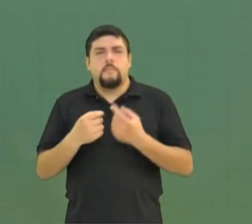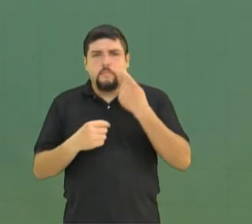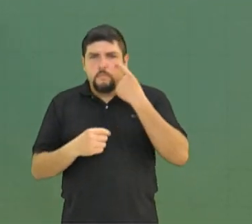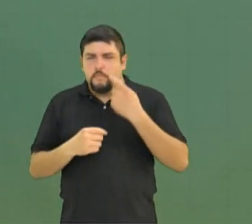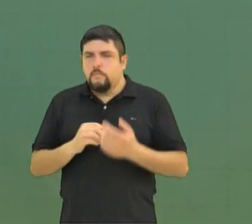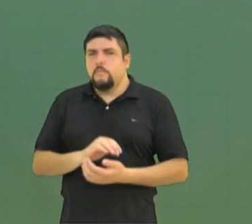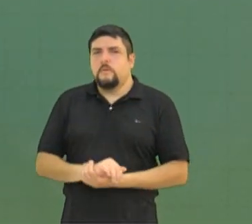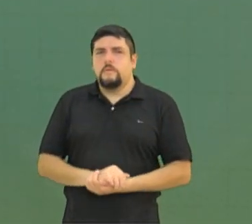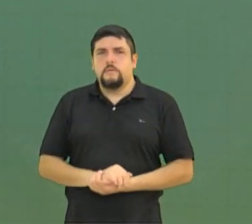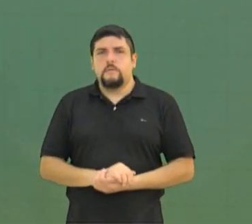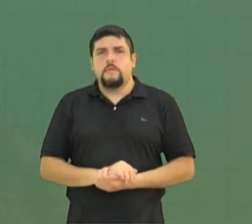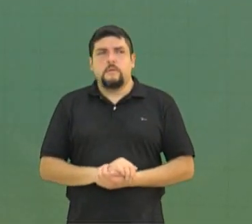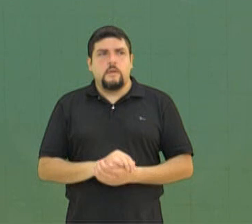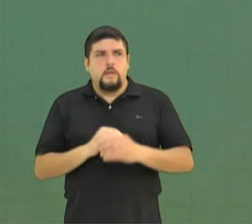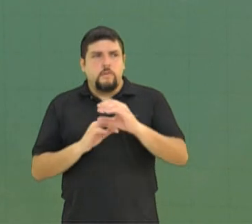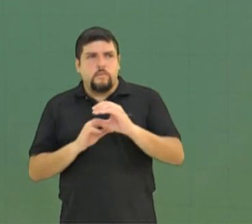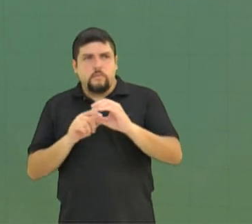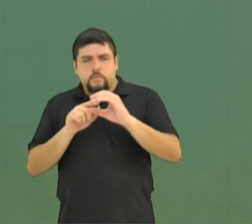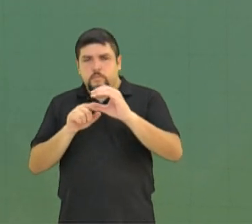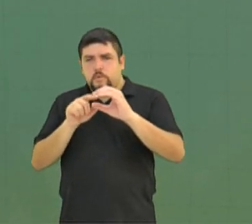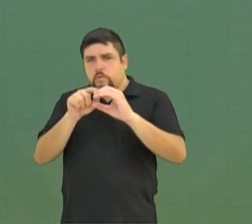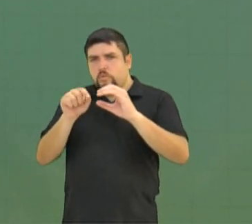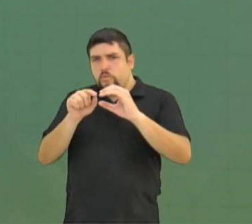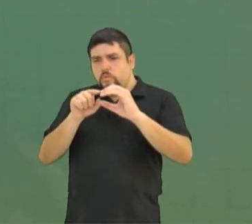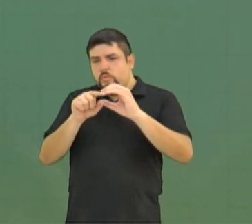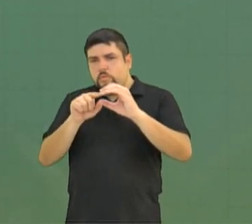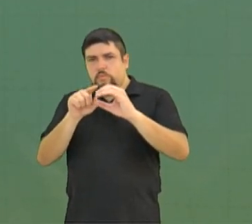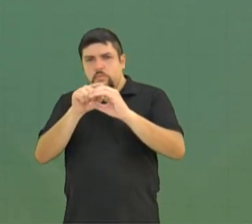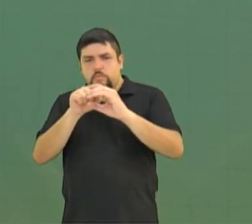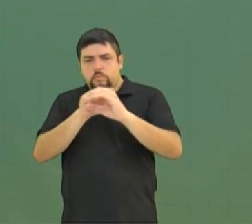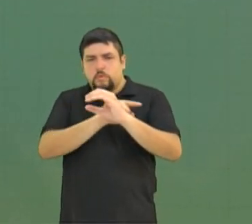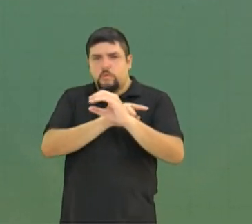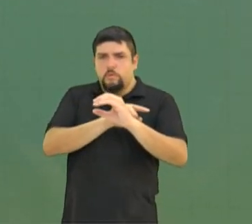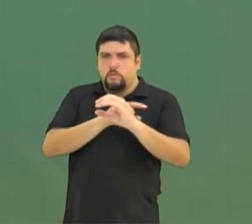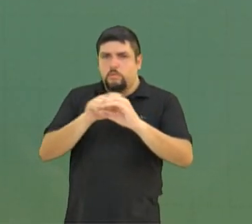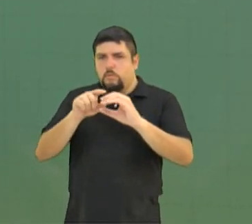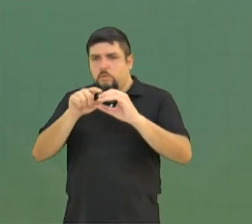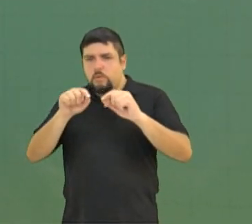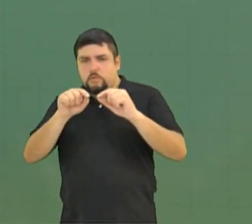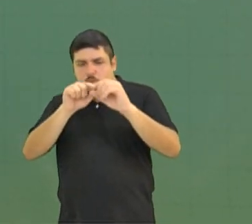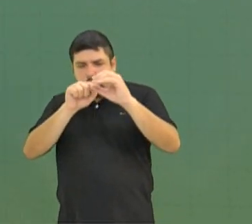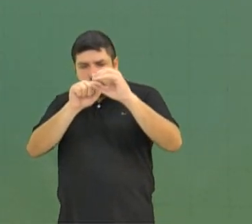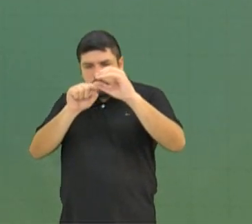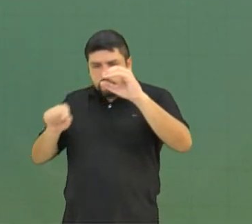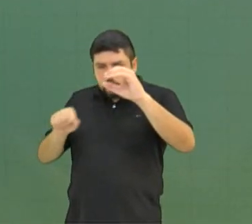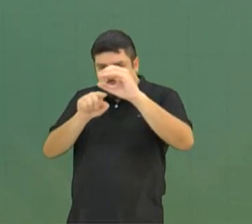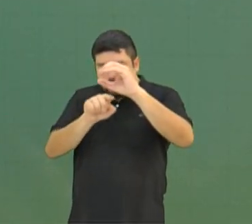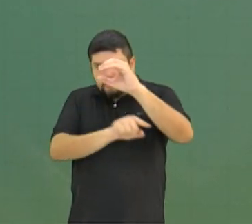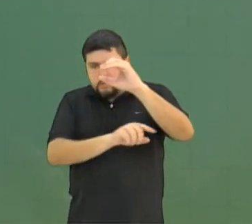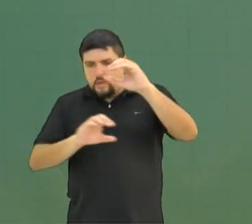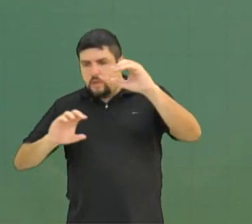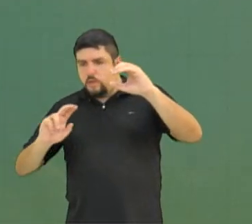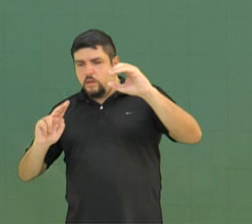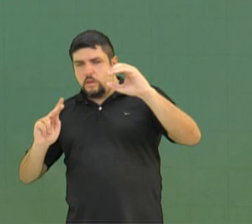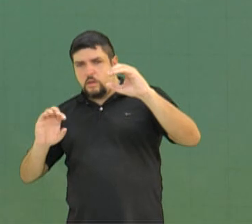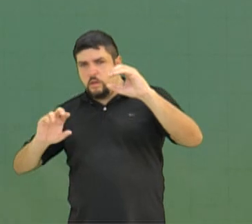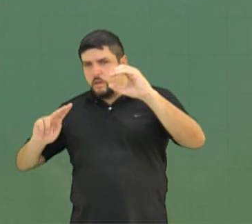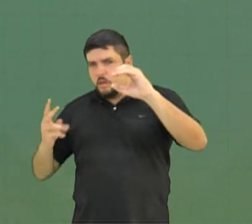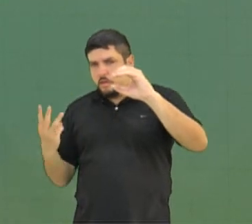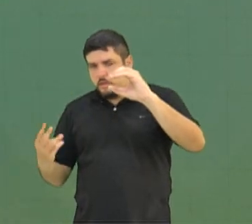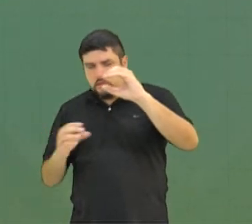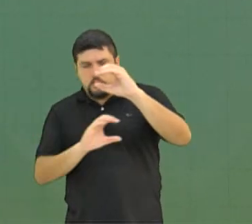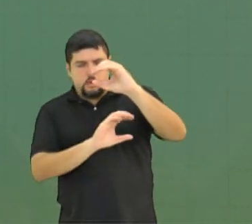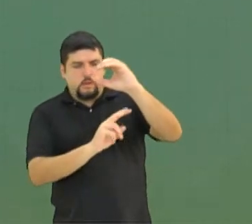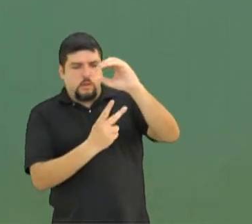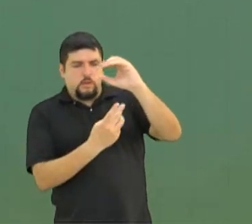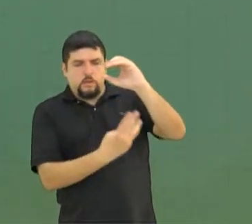carboninho aqui não é um carbono quiral, porque aqui eu tenho um CH3 e outro CH3 aqui também, tá? Então nesse caso